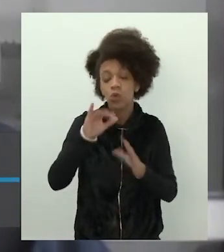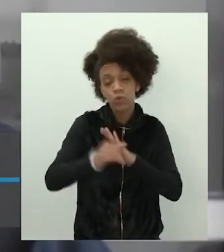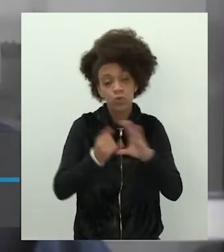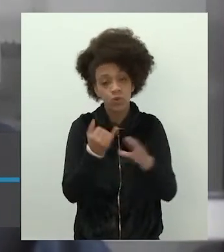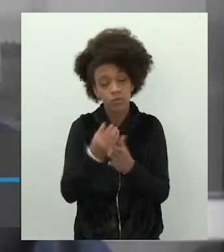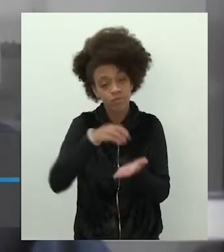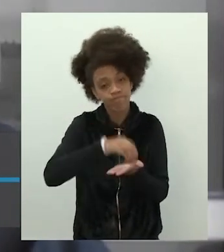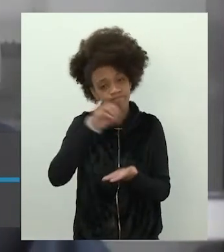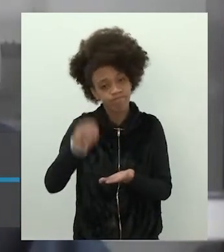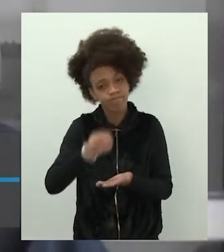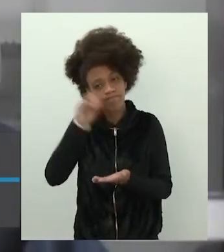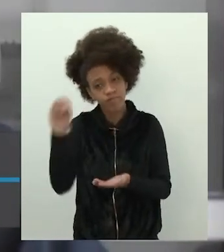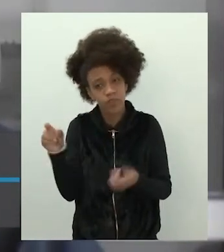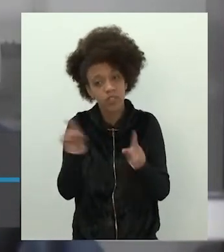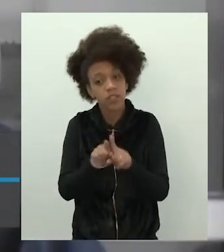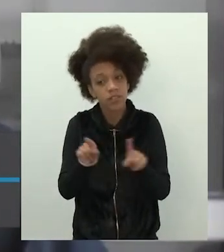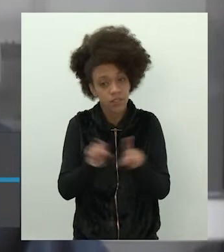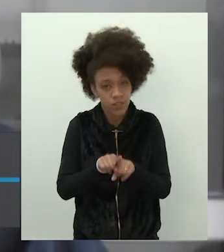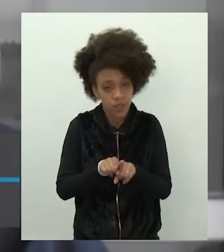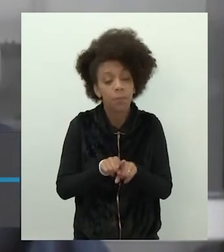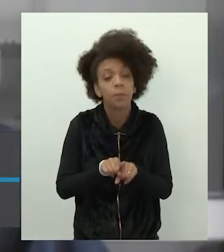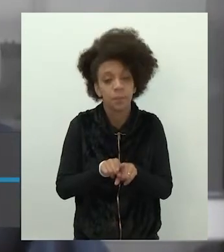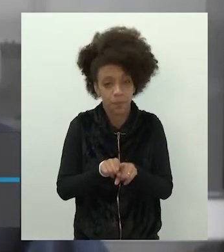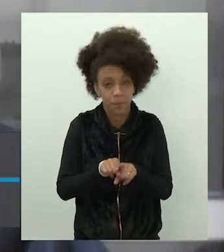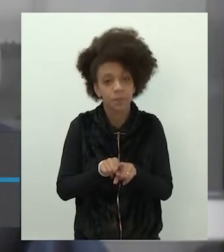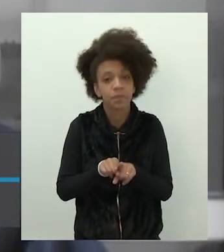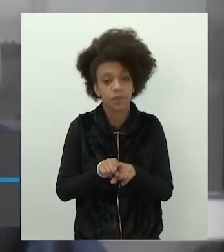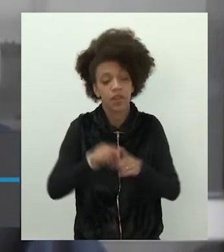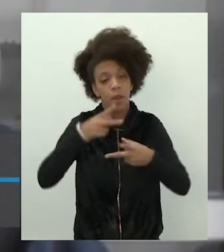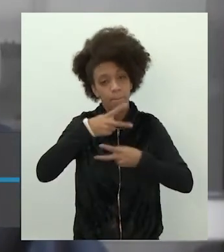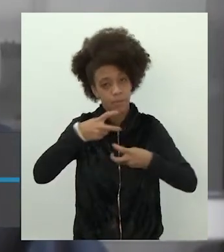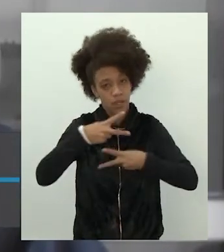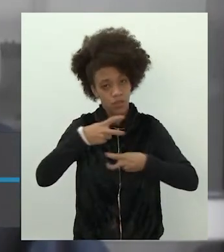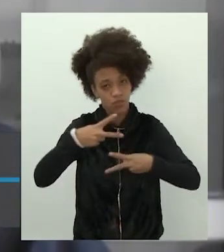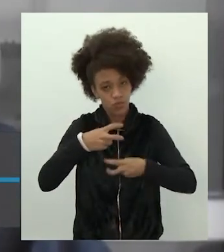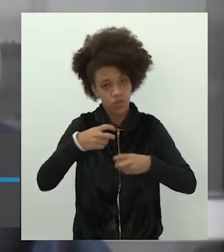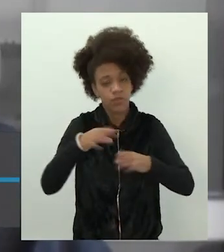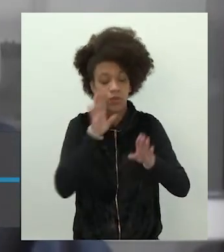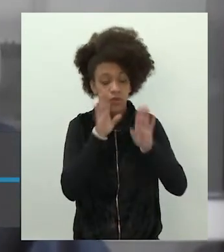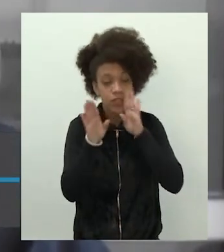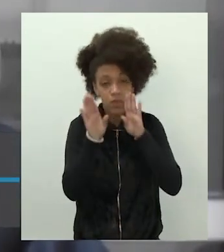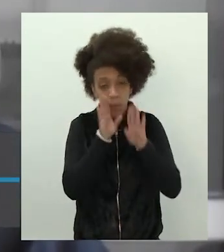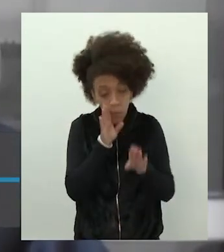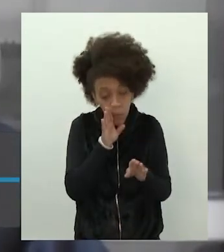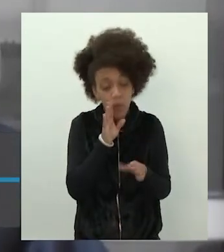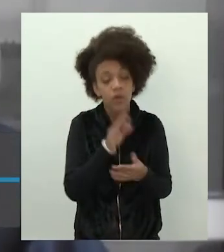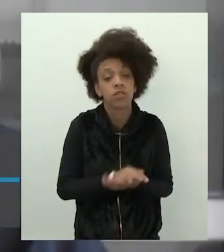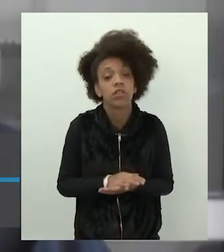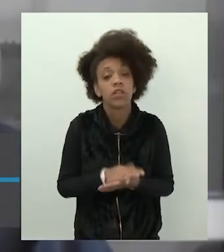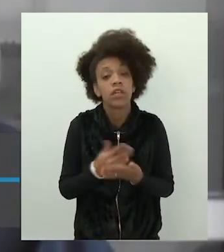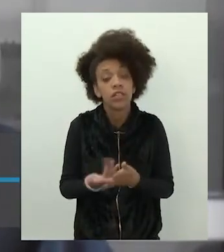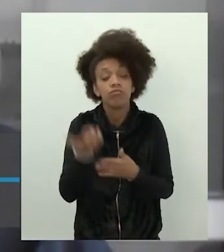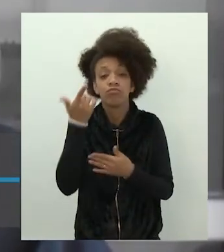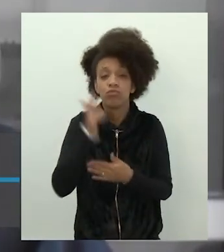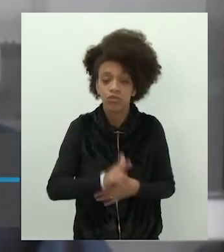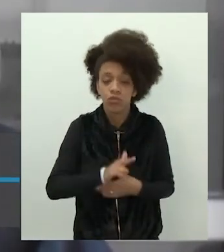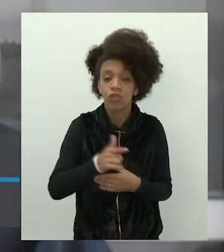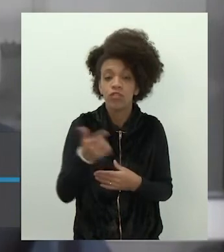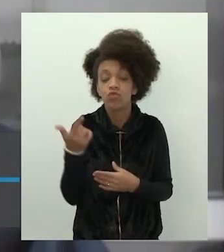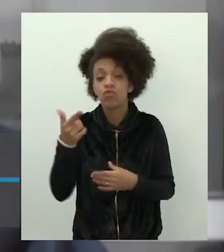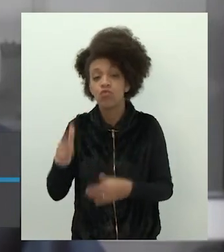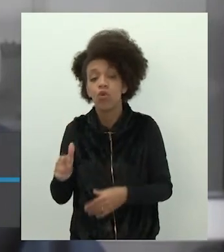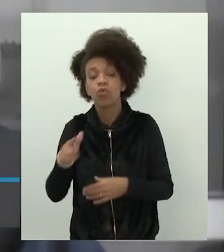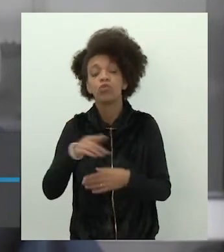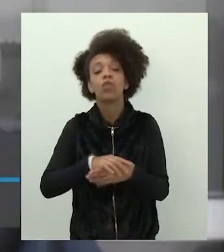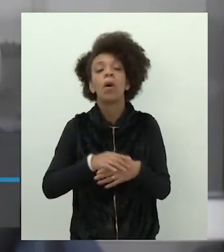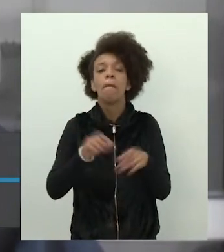a transmissão ocorre também no canal do Centro de Mídia no YouTube e no Facebook. E a reprise deste programa e de outros, vocês também